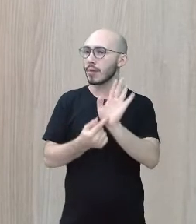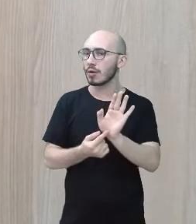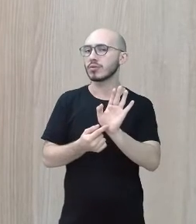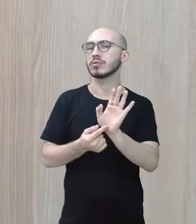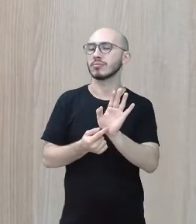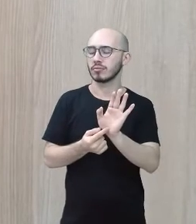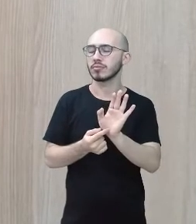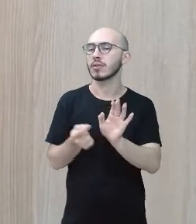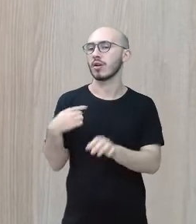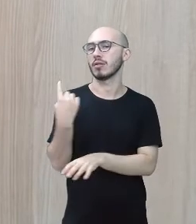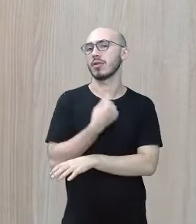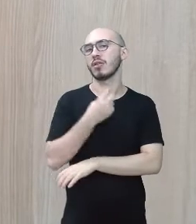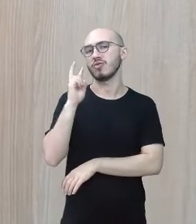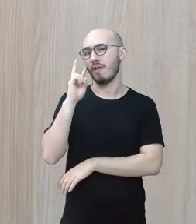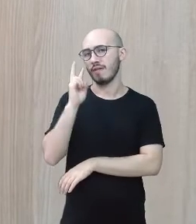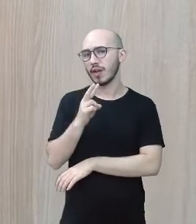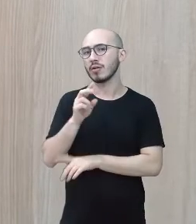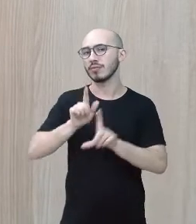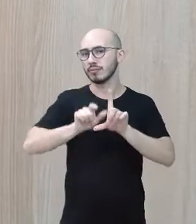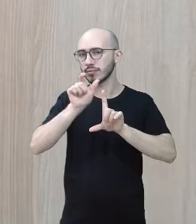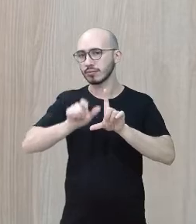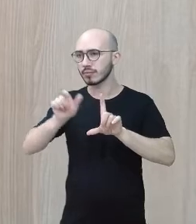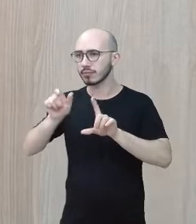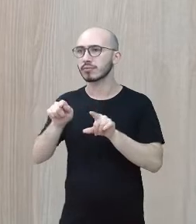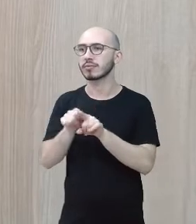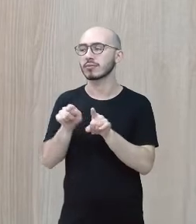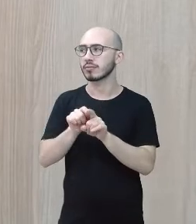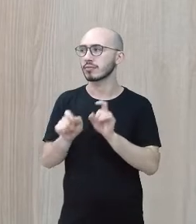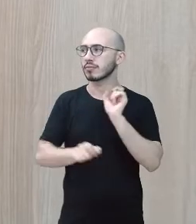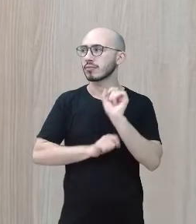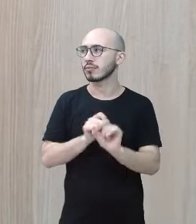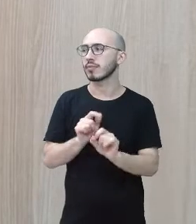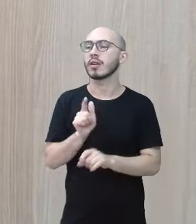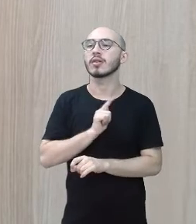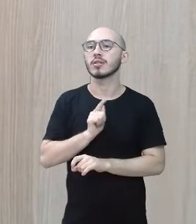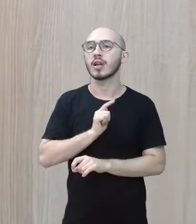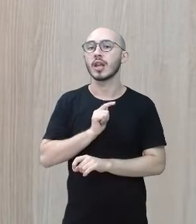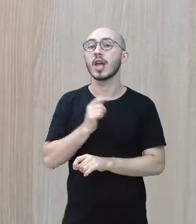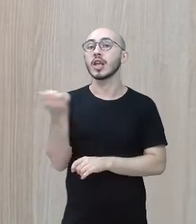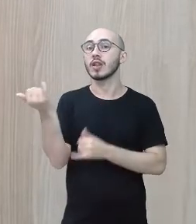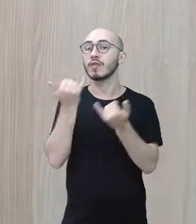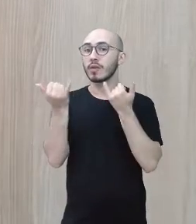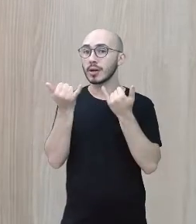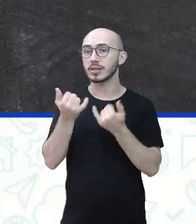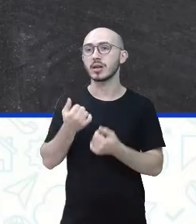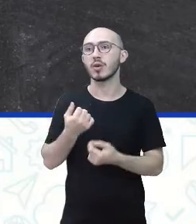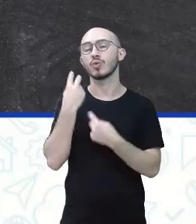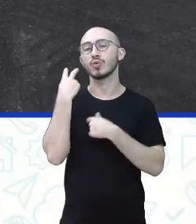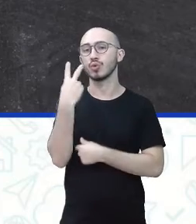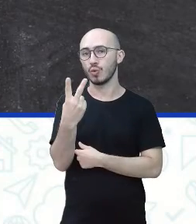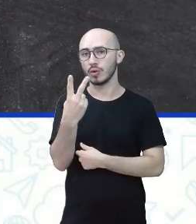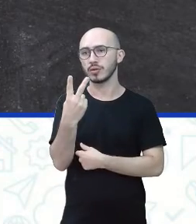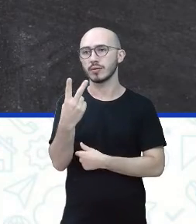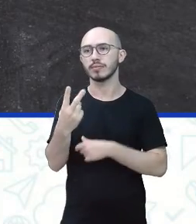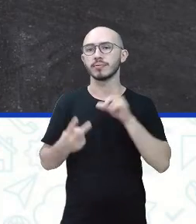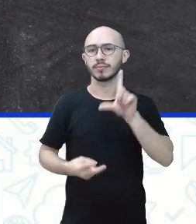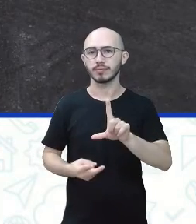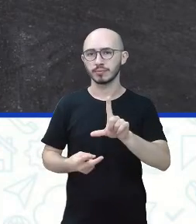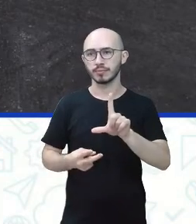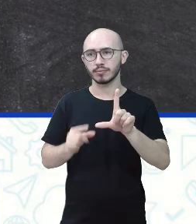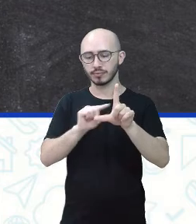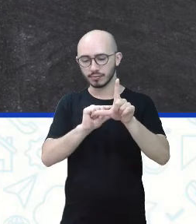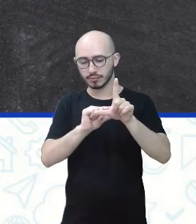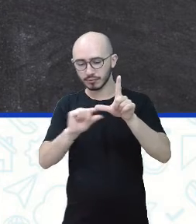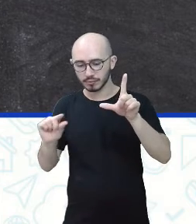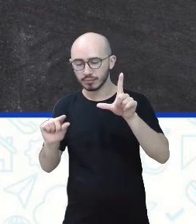o que a gente está vendo aí nesse gráfico. E pode notar que no gráfico a gente tem duas informações. Uma informação que está na horizontal,